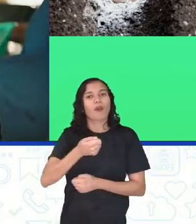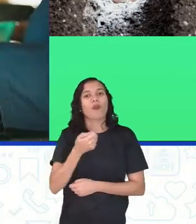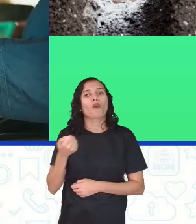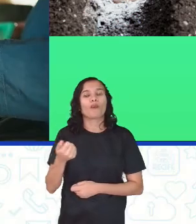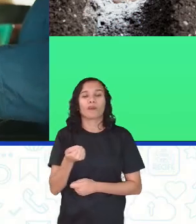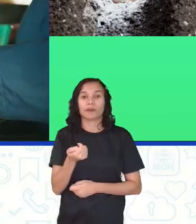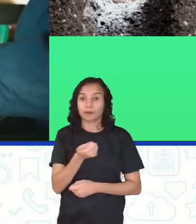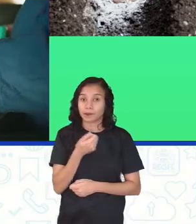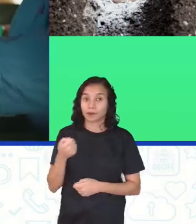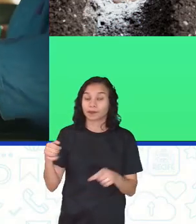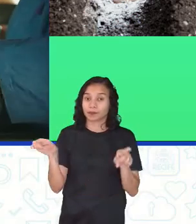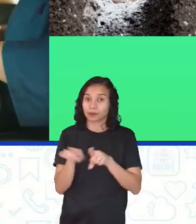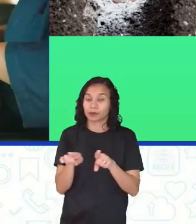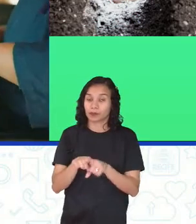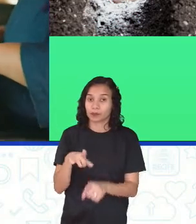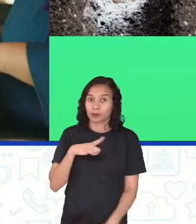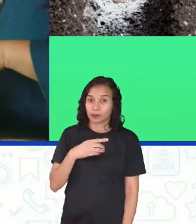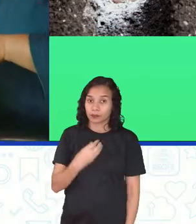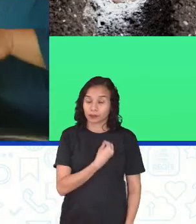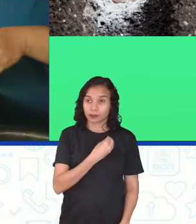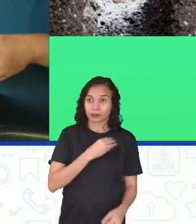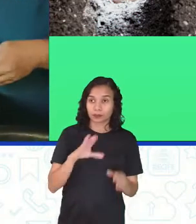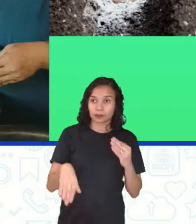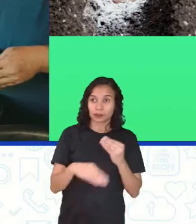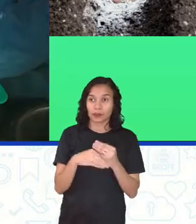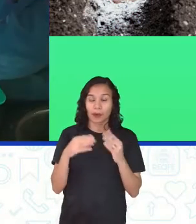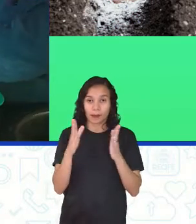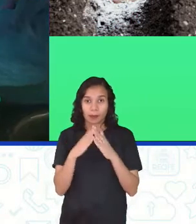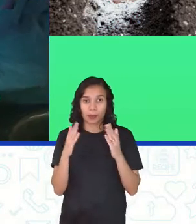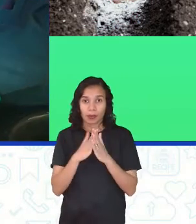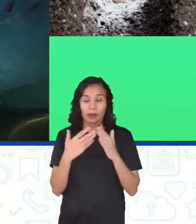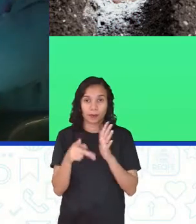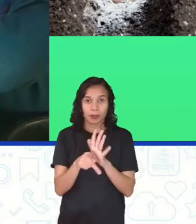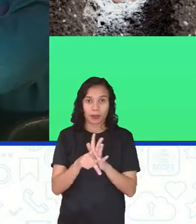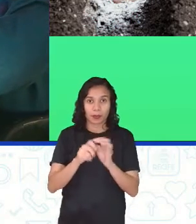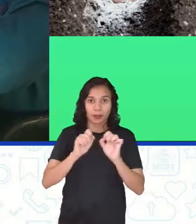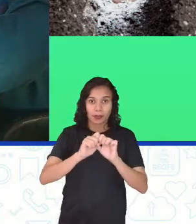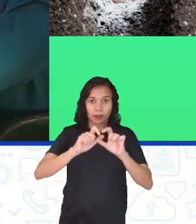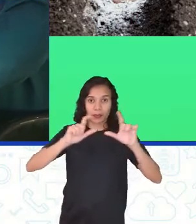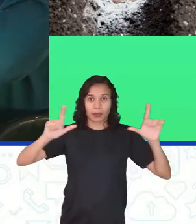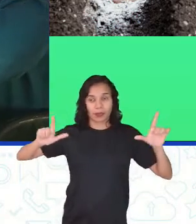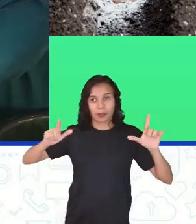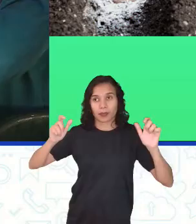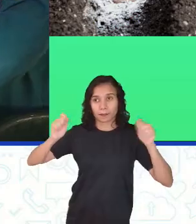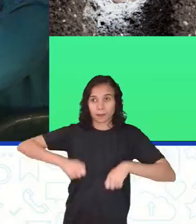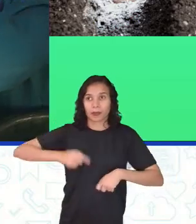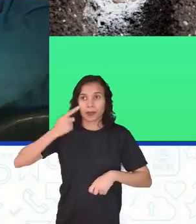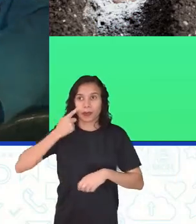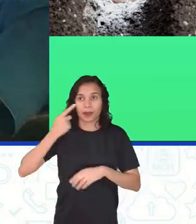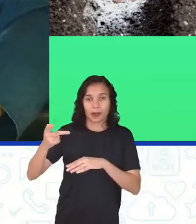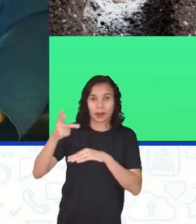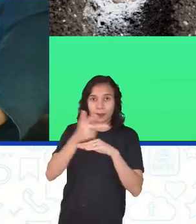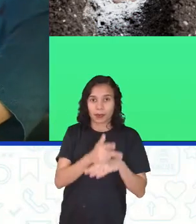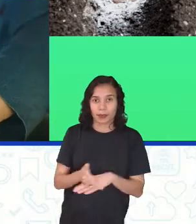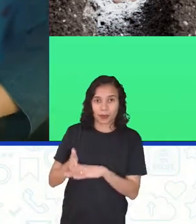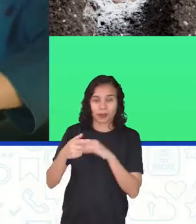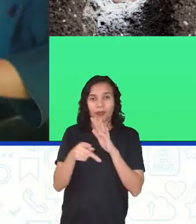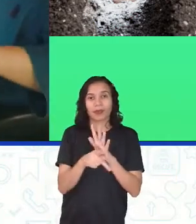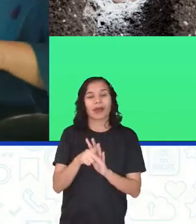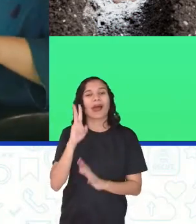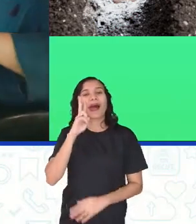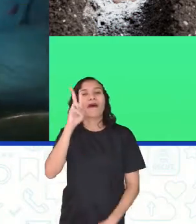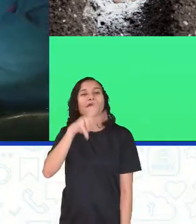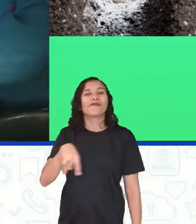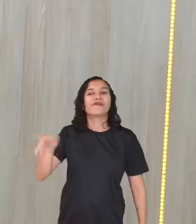proporção. Existe também a adição, vou pedir aqui para Cleito me deixar apontar aqui. Coloca aí, Cleito, para eu